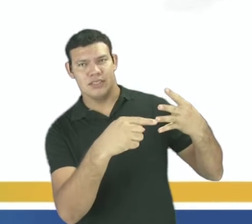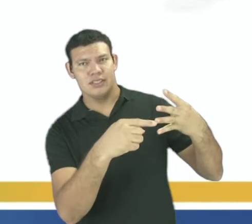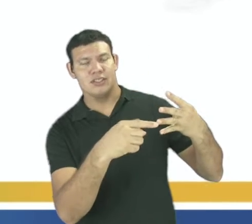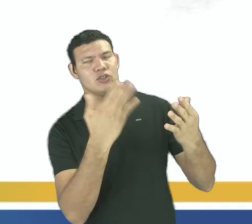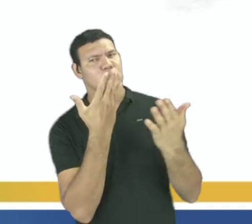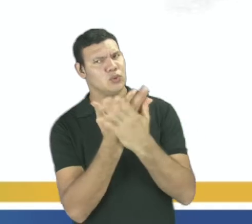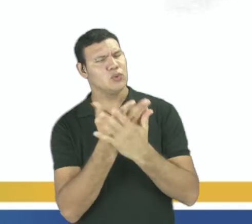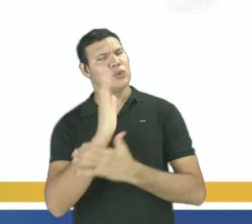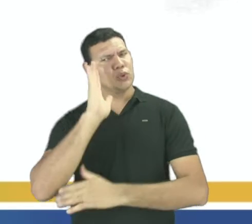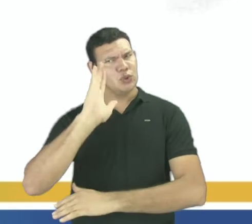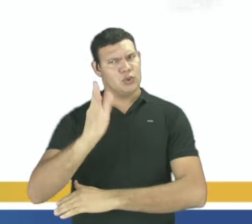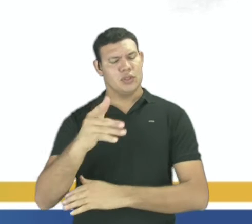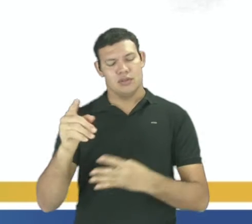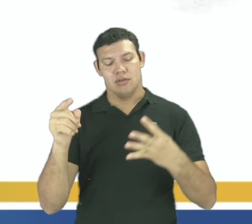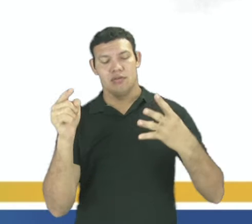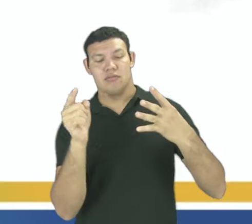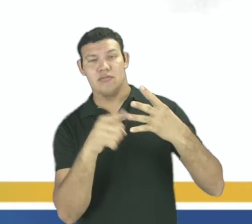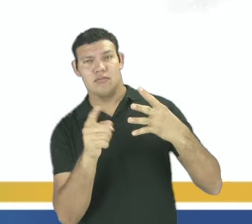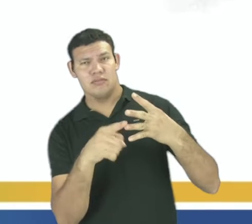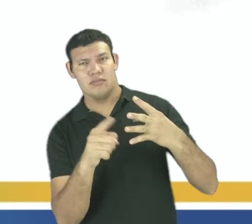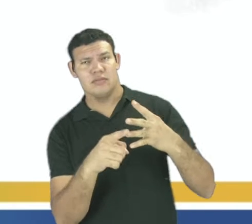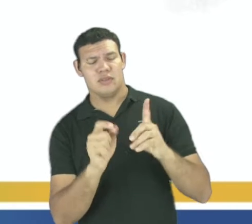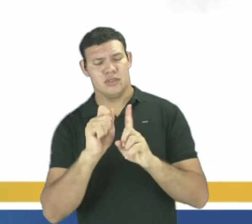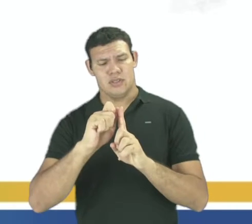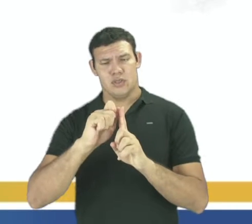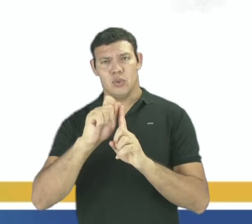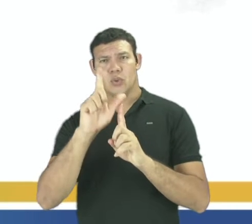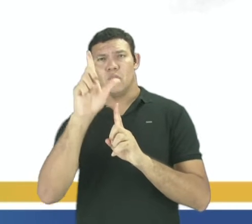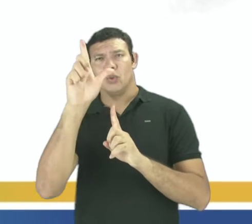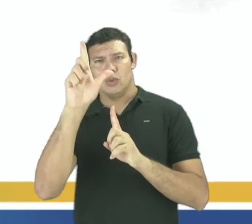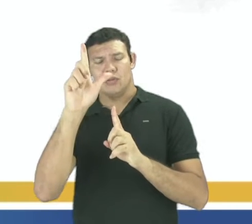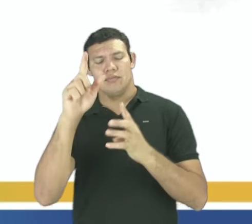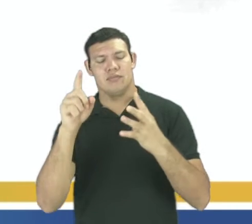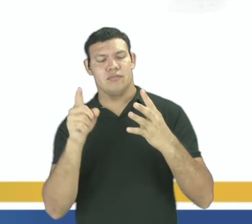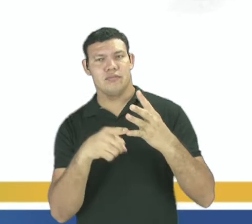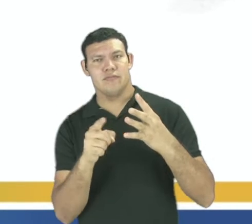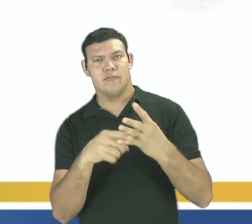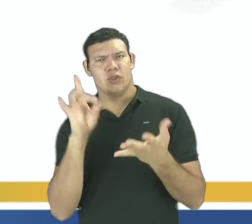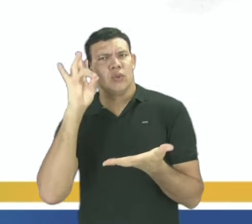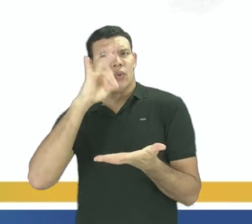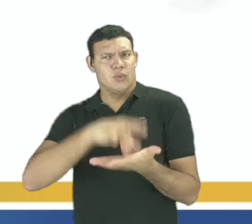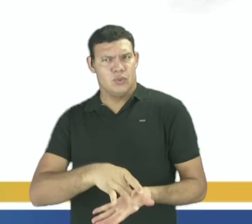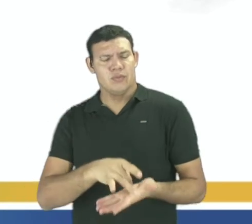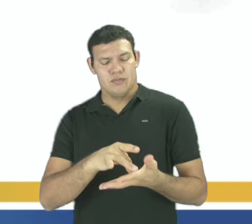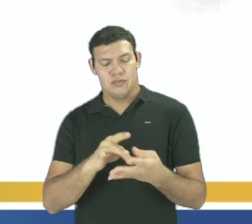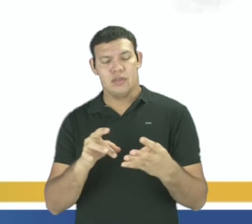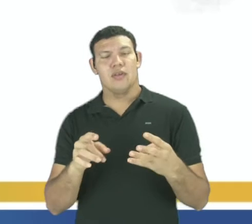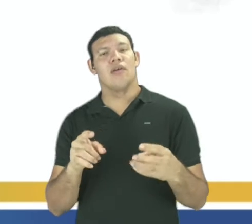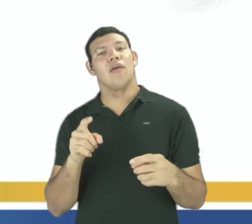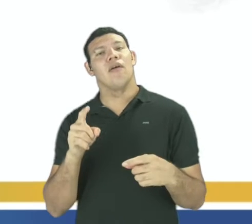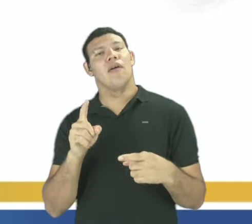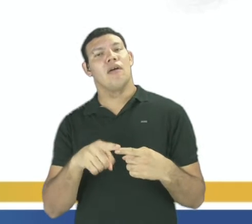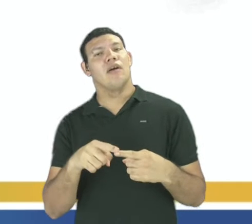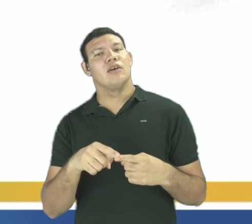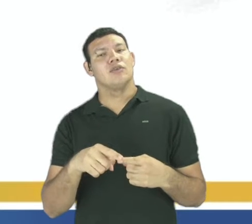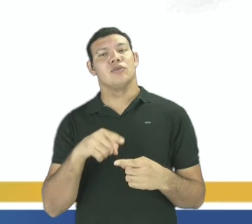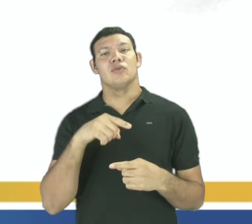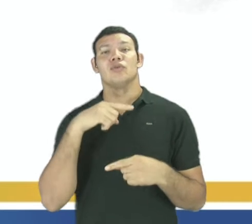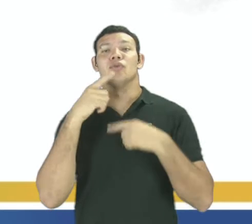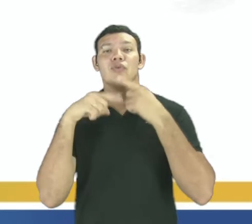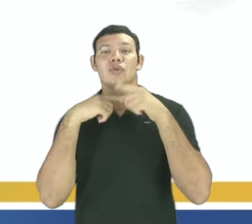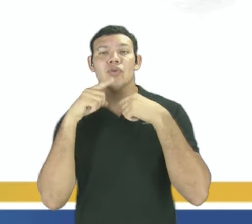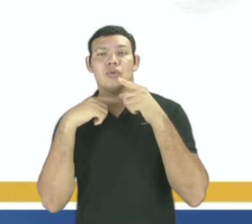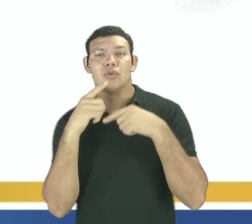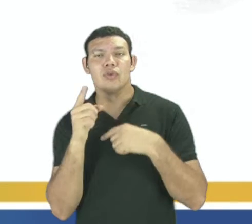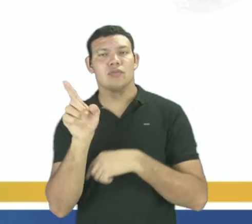e abaixo temos os advérbios de intensidade, de afirmação, de negação e de dúvida. Por